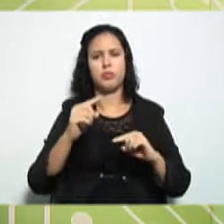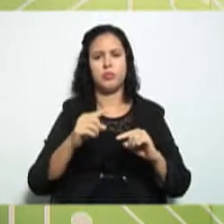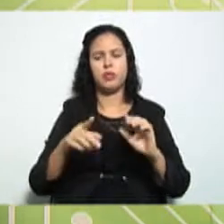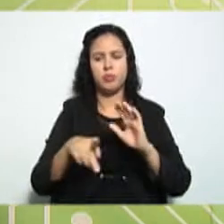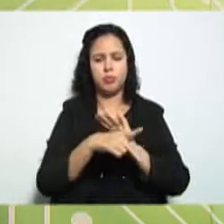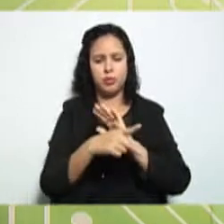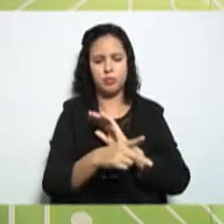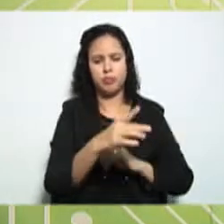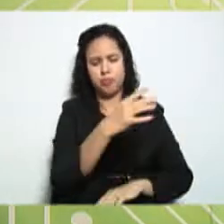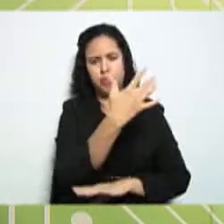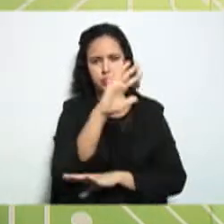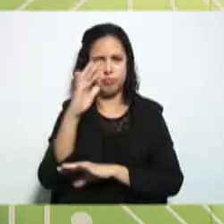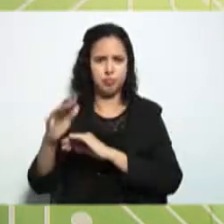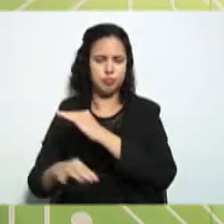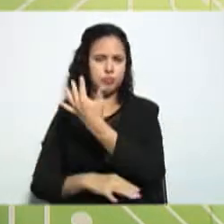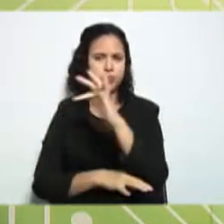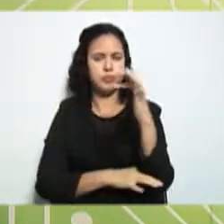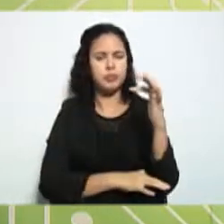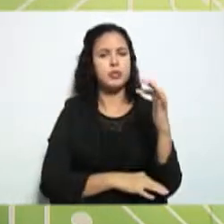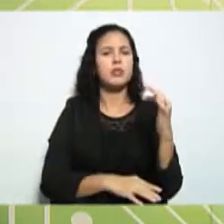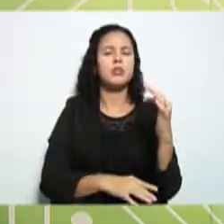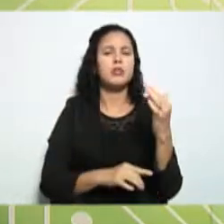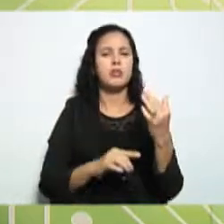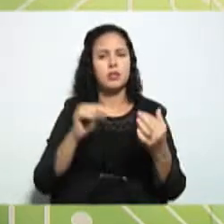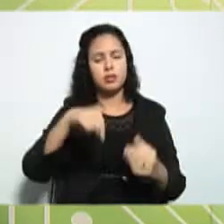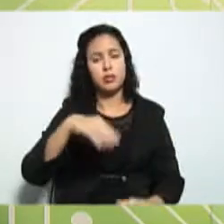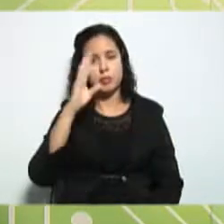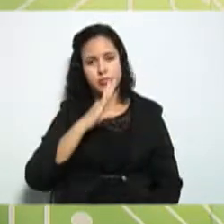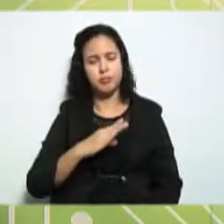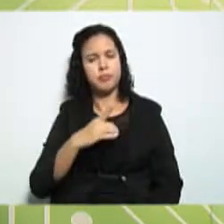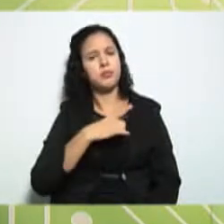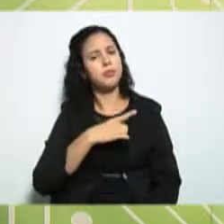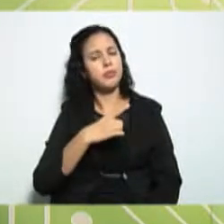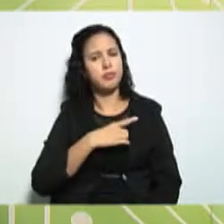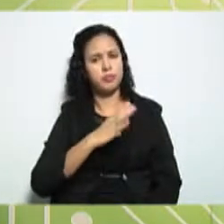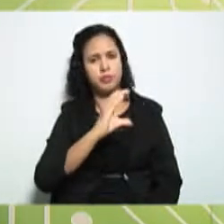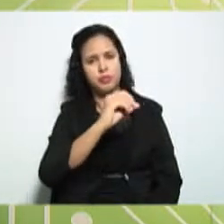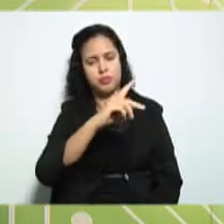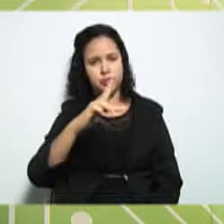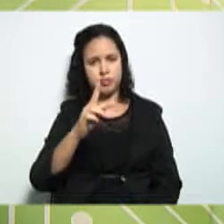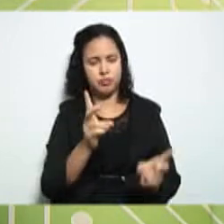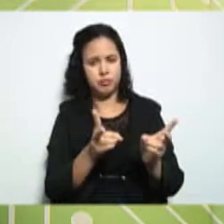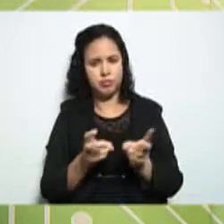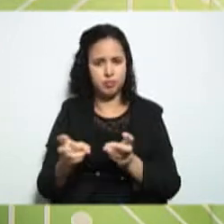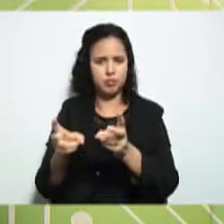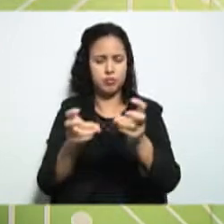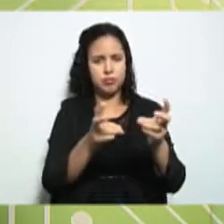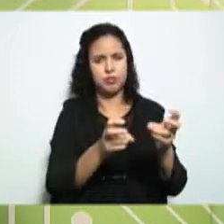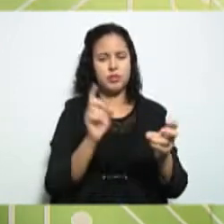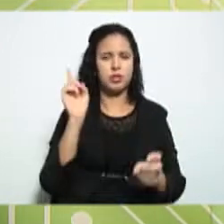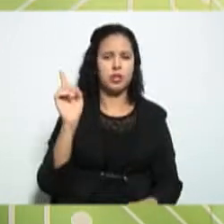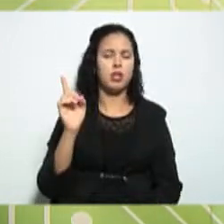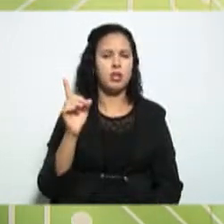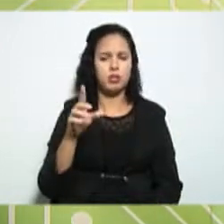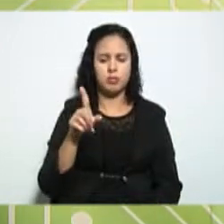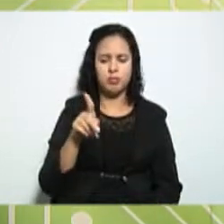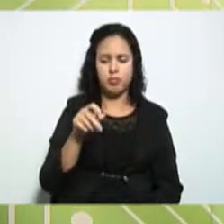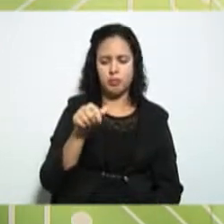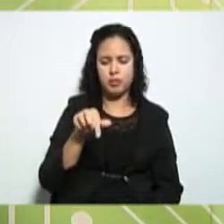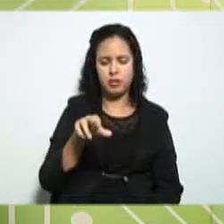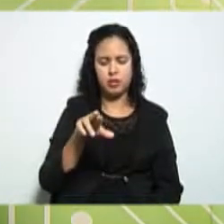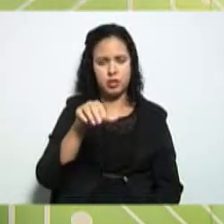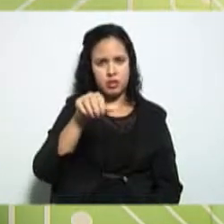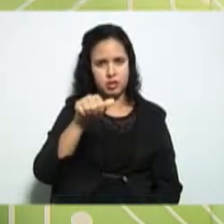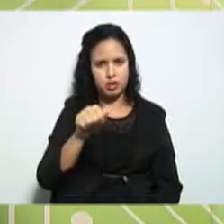da mata. No Brasil existem algumas cooperativas de agropecuária extrativista, no Pará existem algumas que são famosas aqui da região